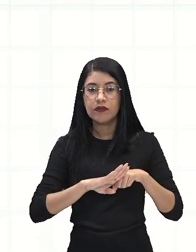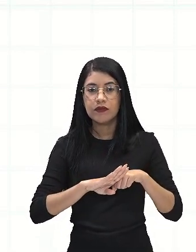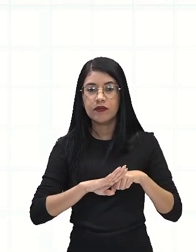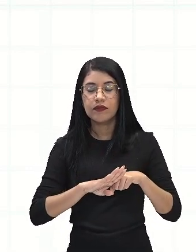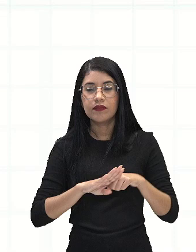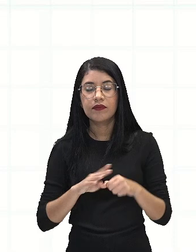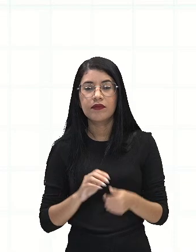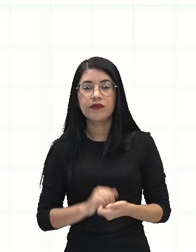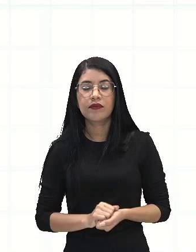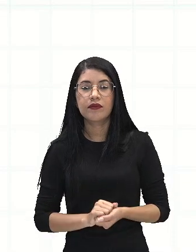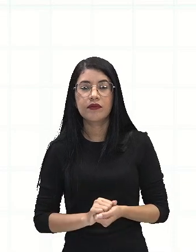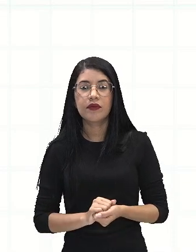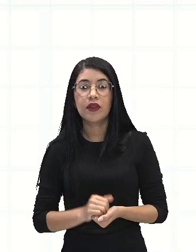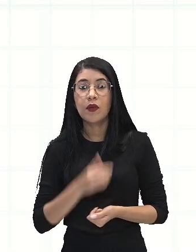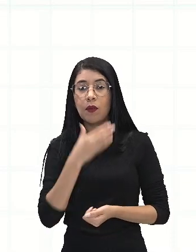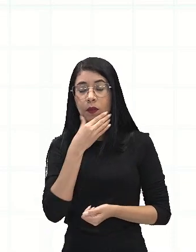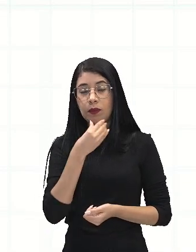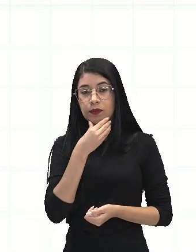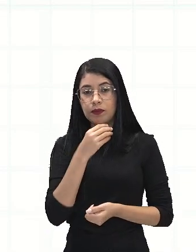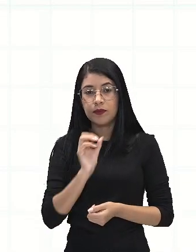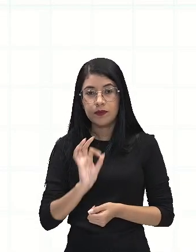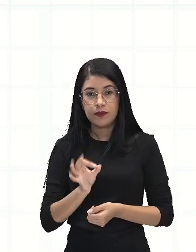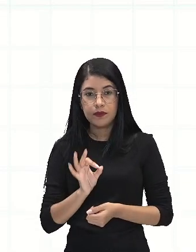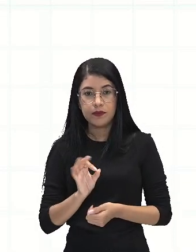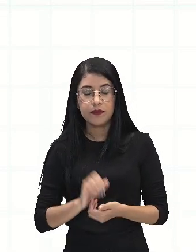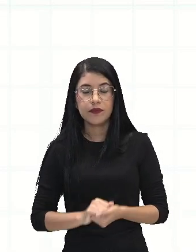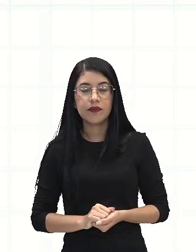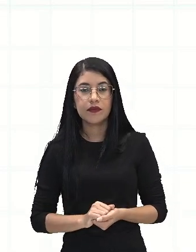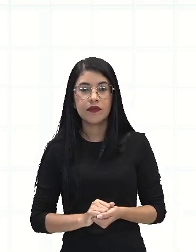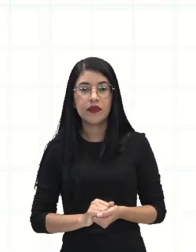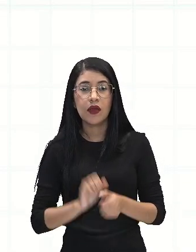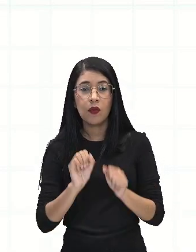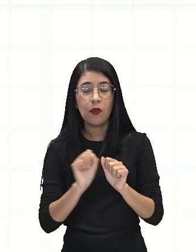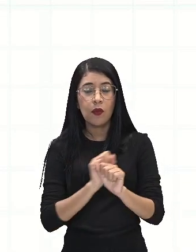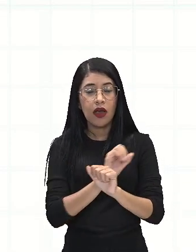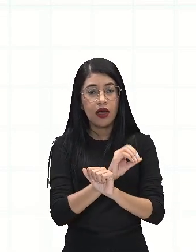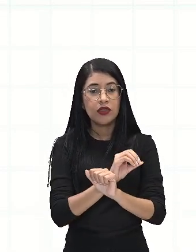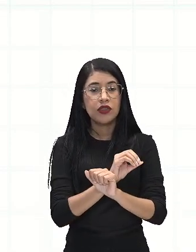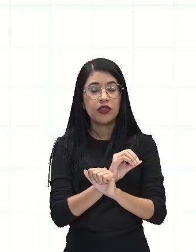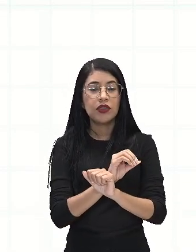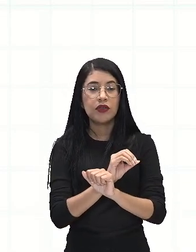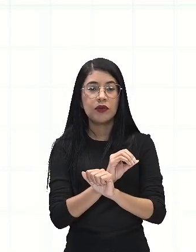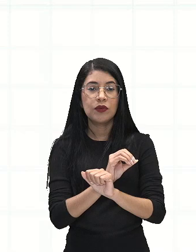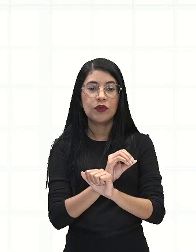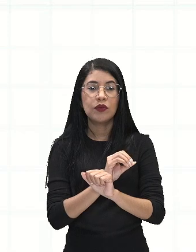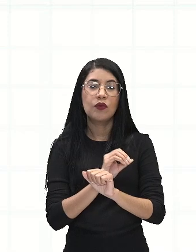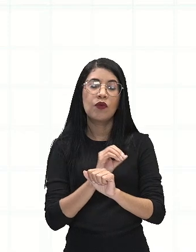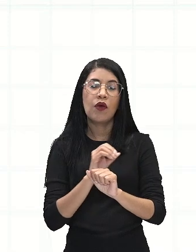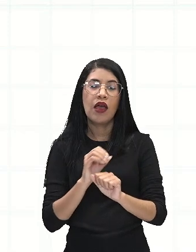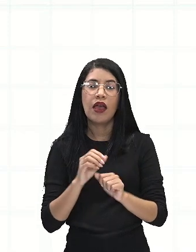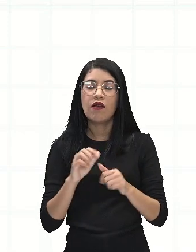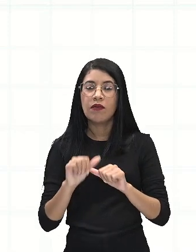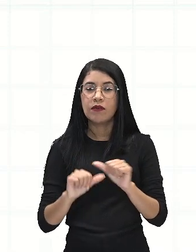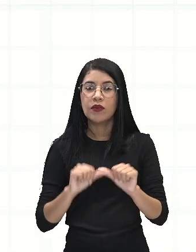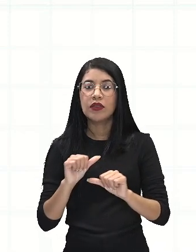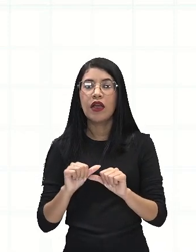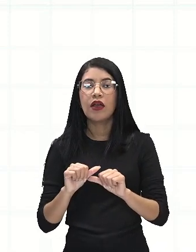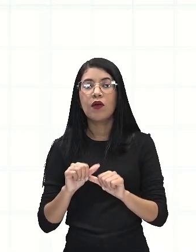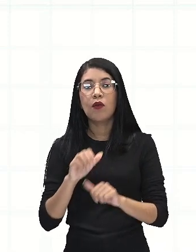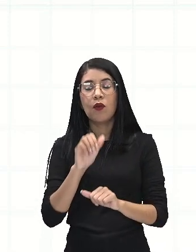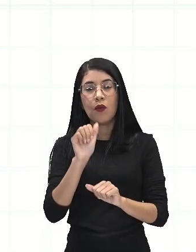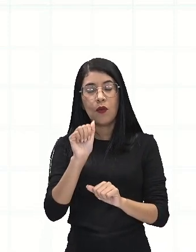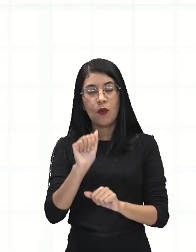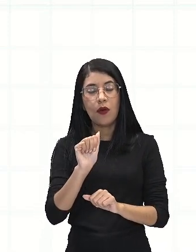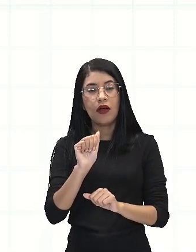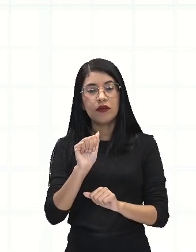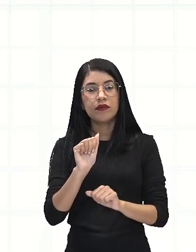certo? Masculino. Eu vou ter o artigo a e a palavra suja também